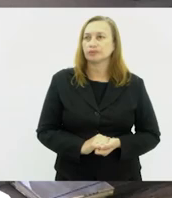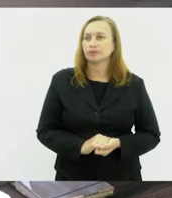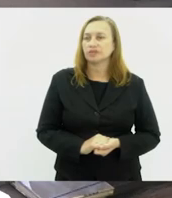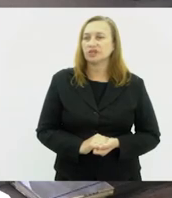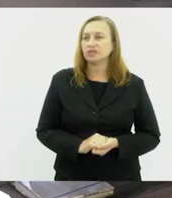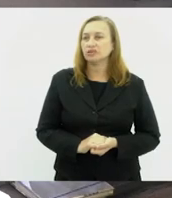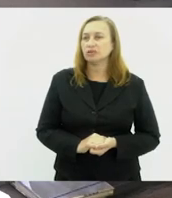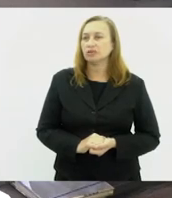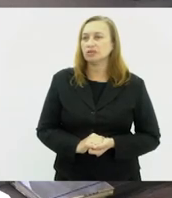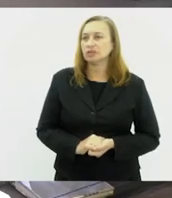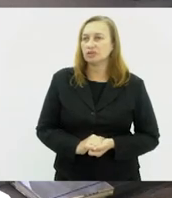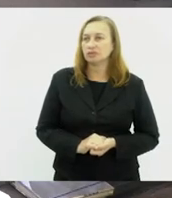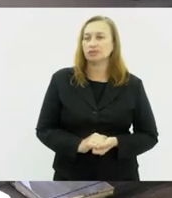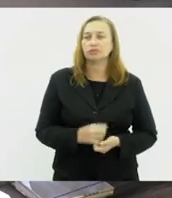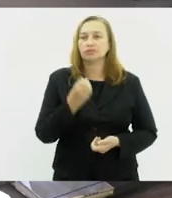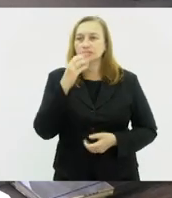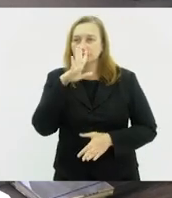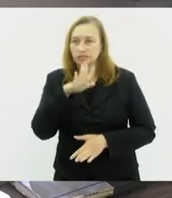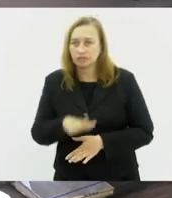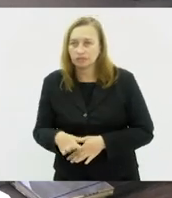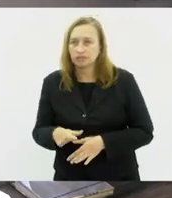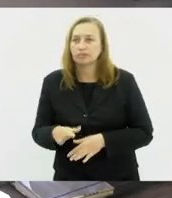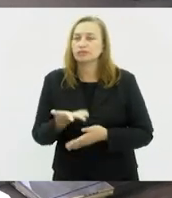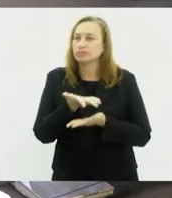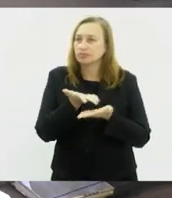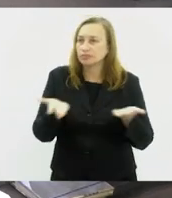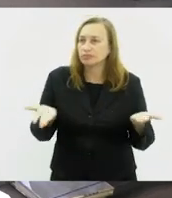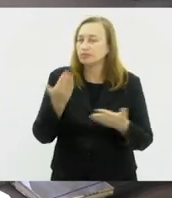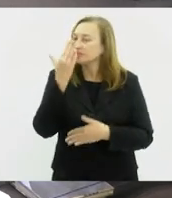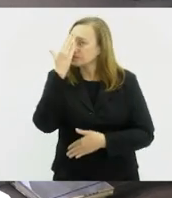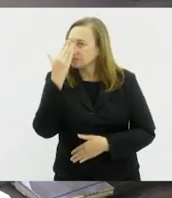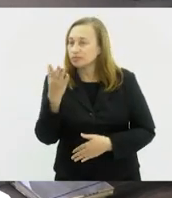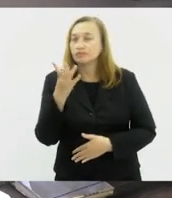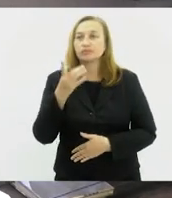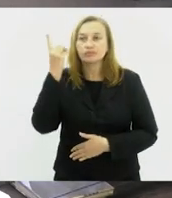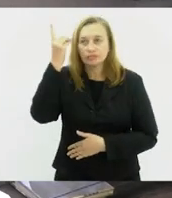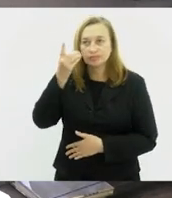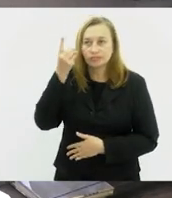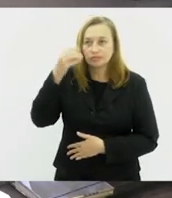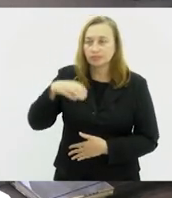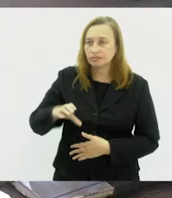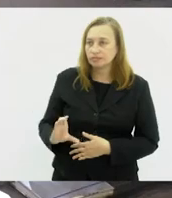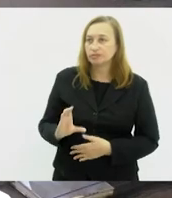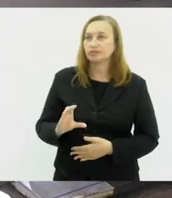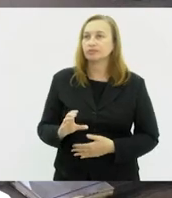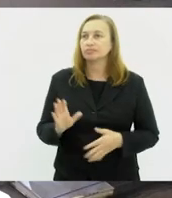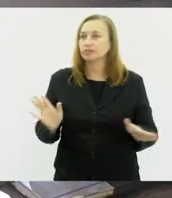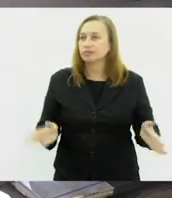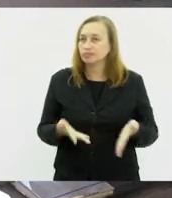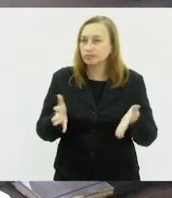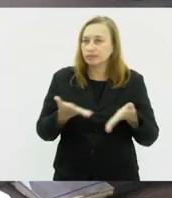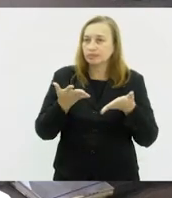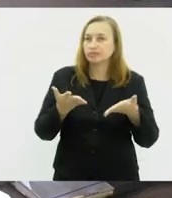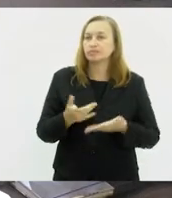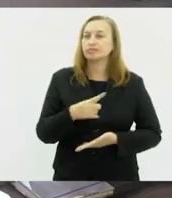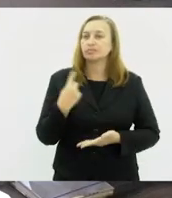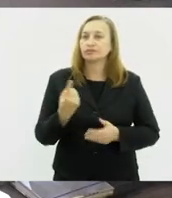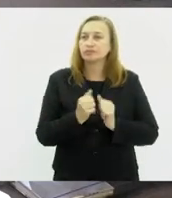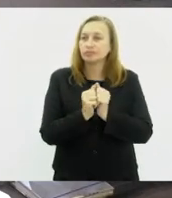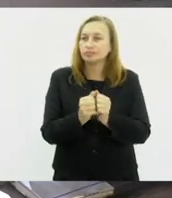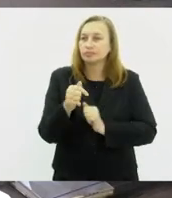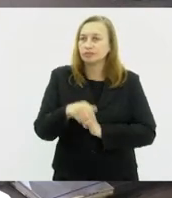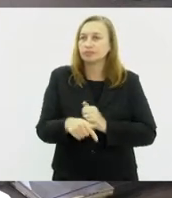criminalização Boa tarde pessoal queria agradecer ao deputado Carlos min por essa iniciativa né da gente estar aqui